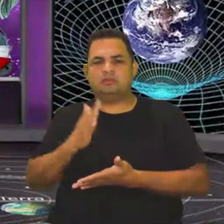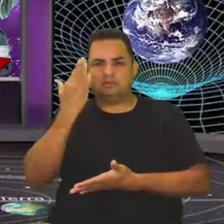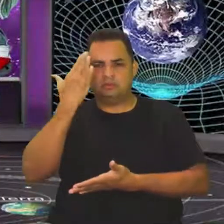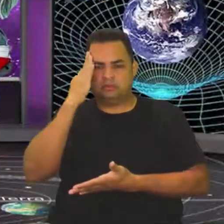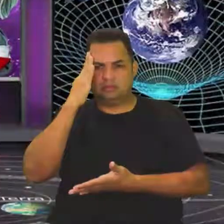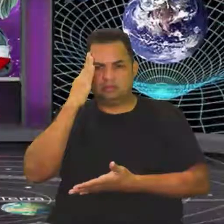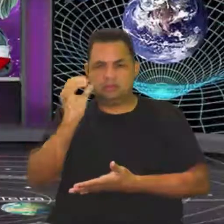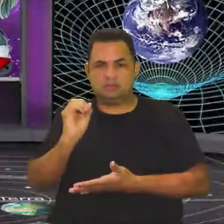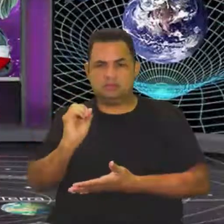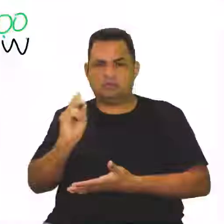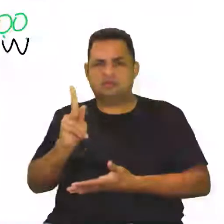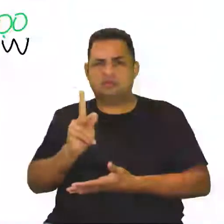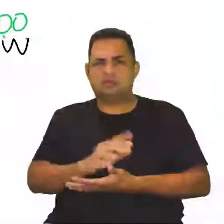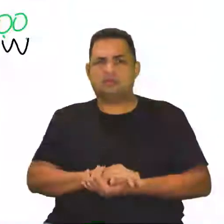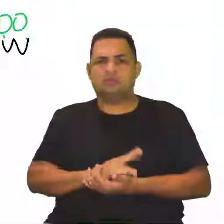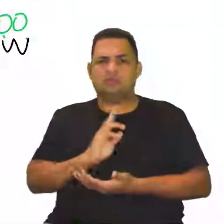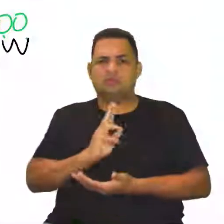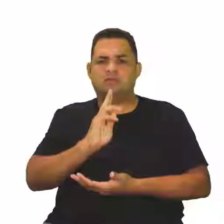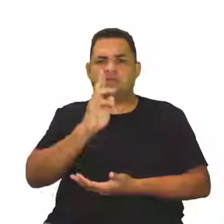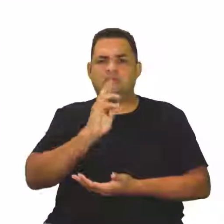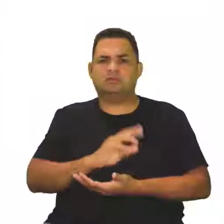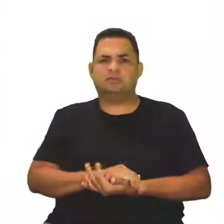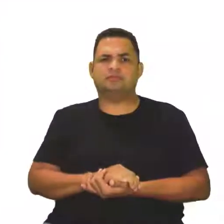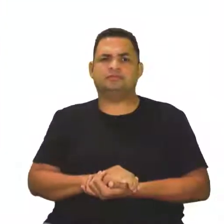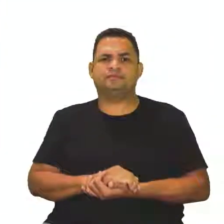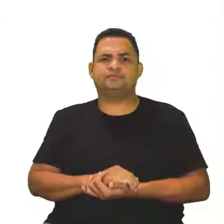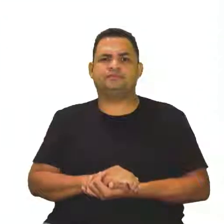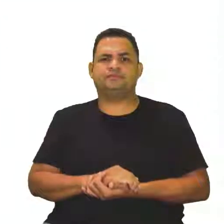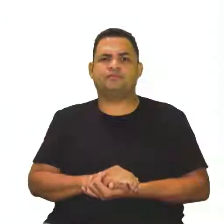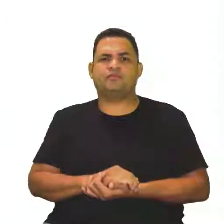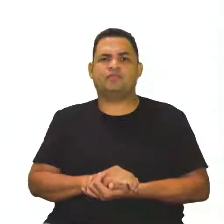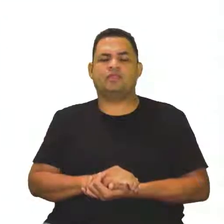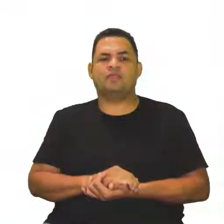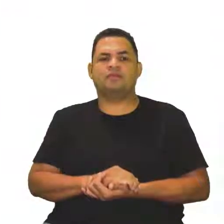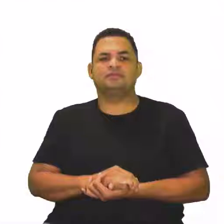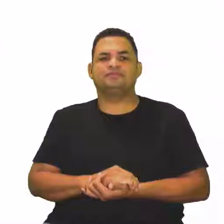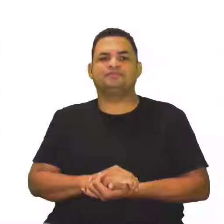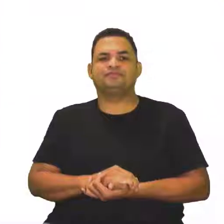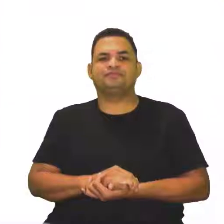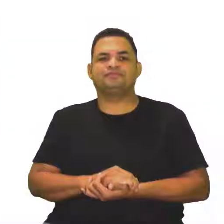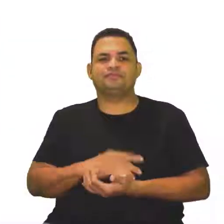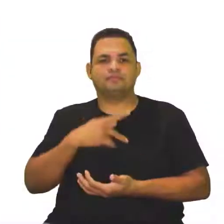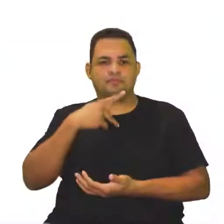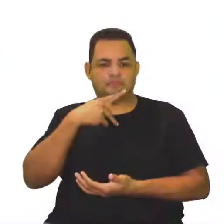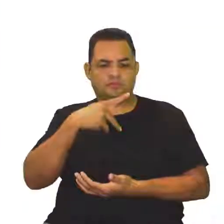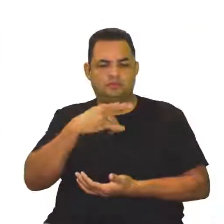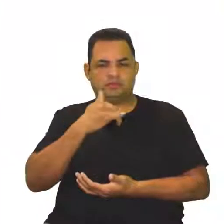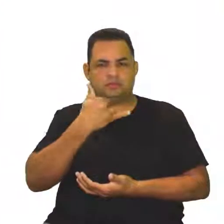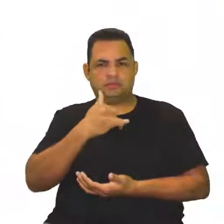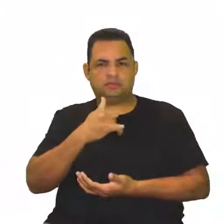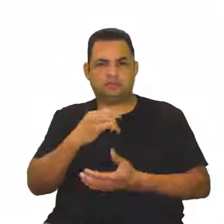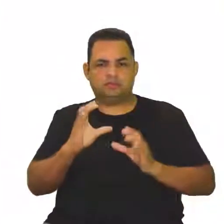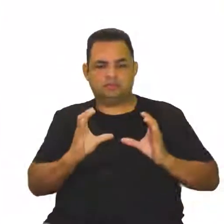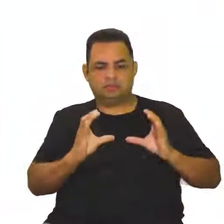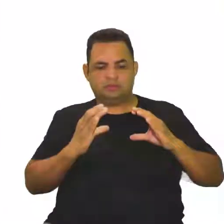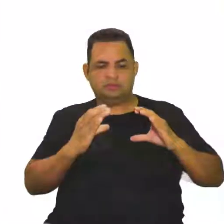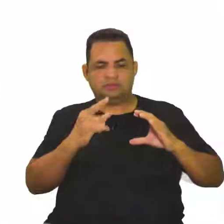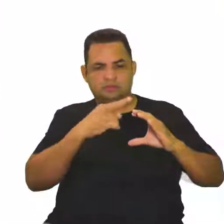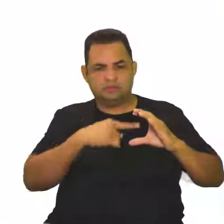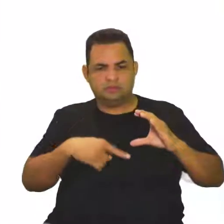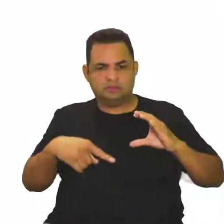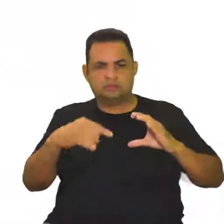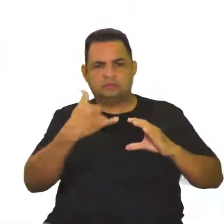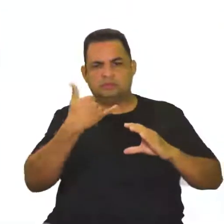Ok? Vamos lá, pessoal, continuando ali comigo, ó. Potência elétrica em circuitos